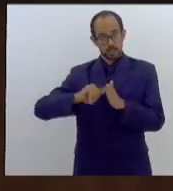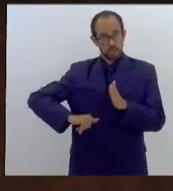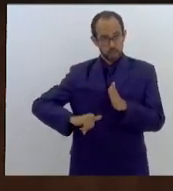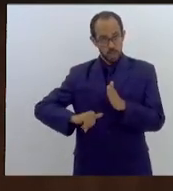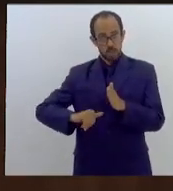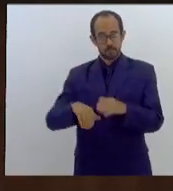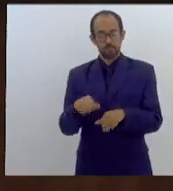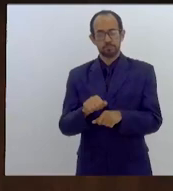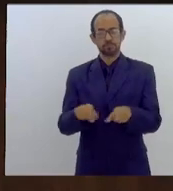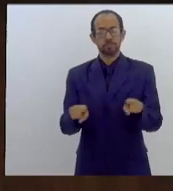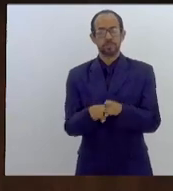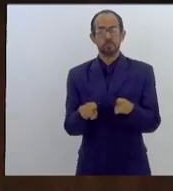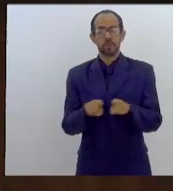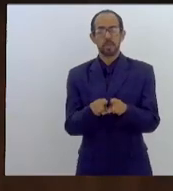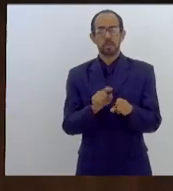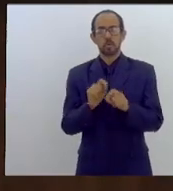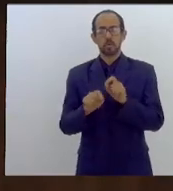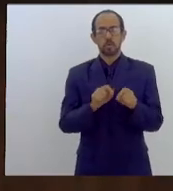tempo,